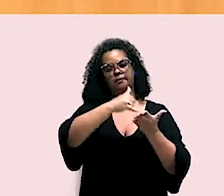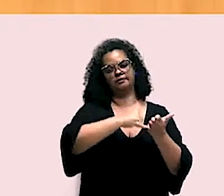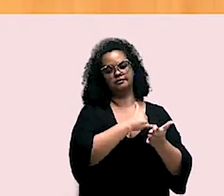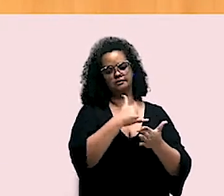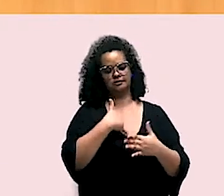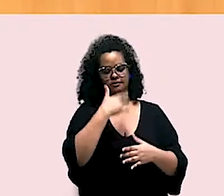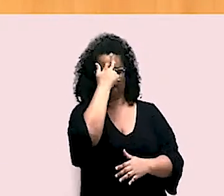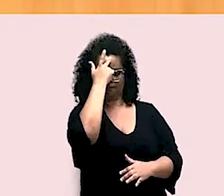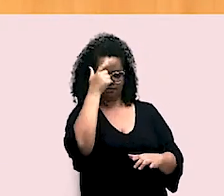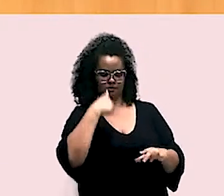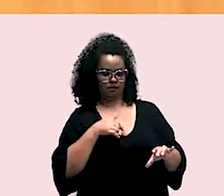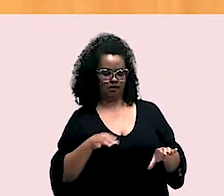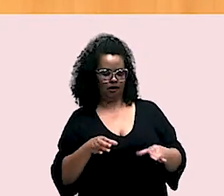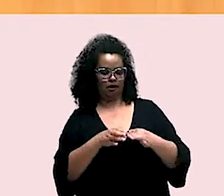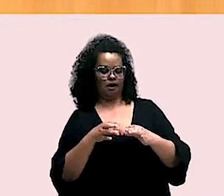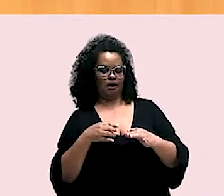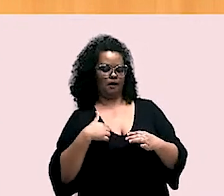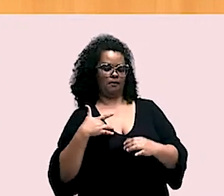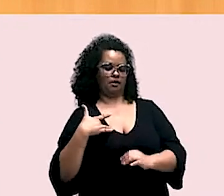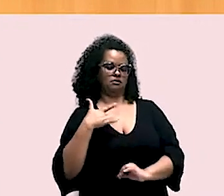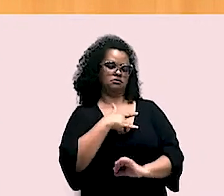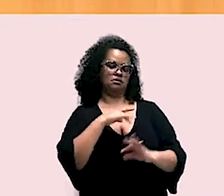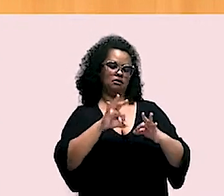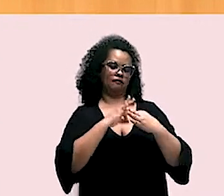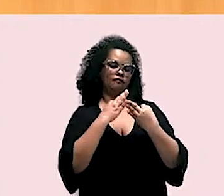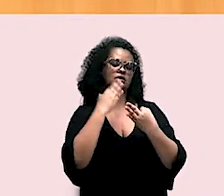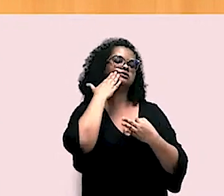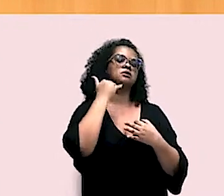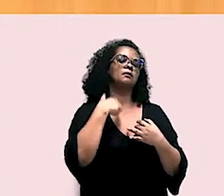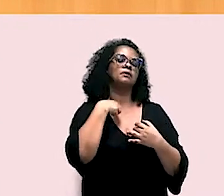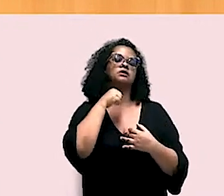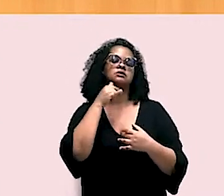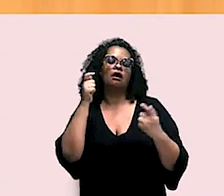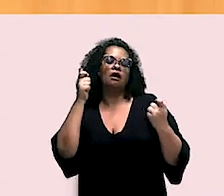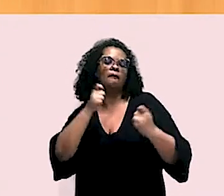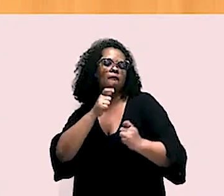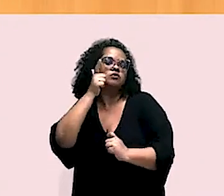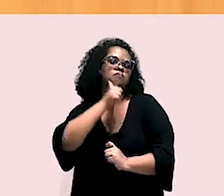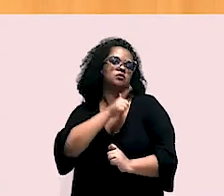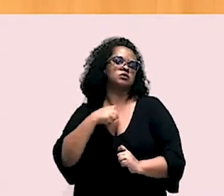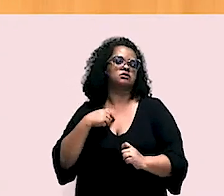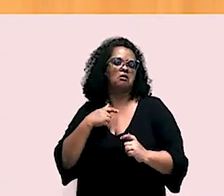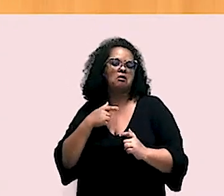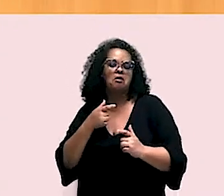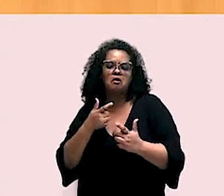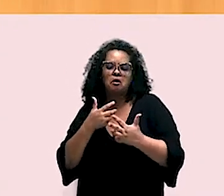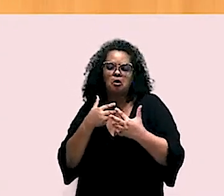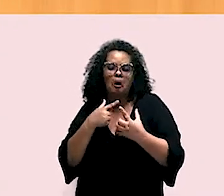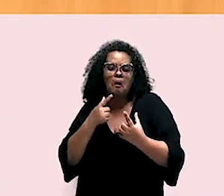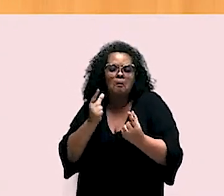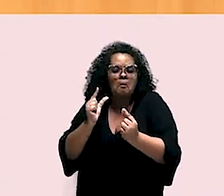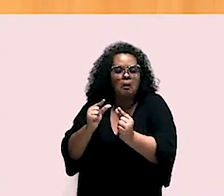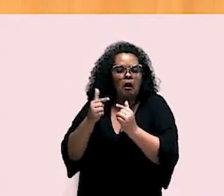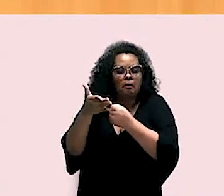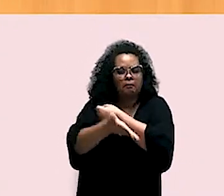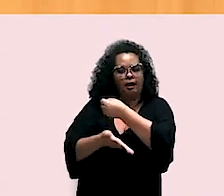atendidas pelas equipes de saúde da família, para verificar o cumprimento, né, de alguns requisitos mínimos de qualidade que são preconizados pelo Ministério